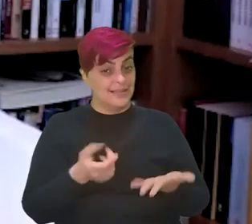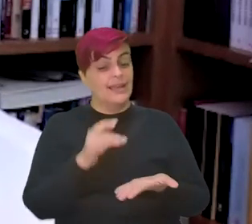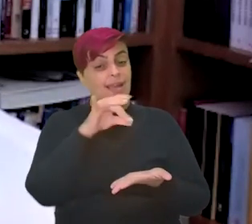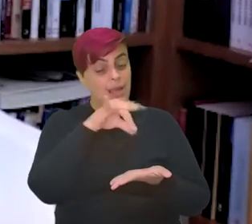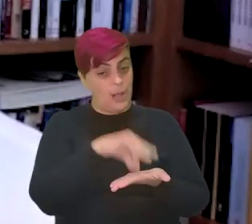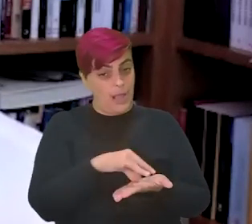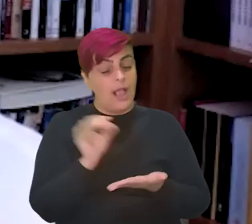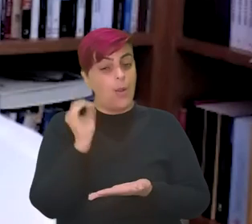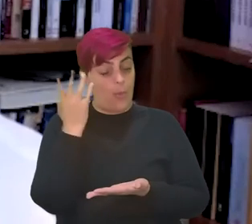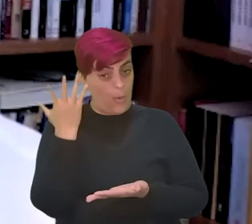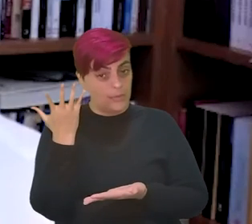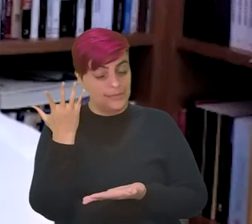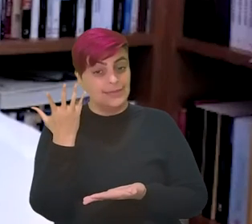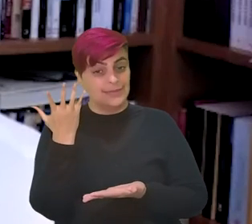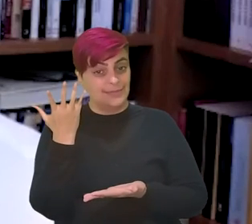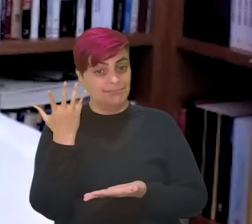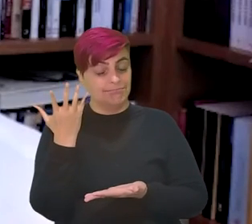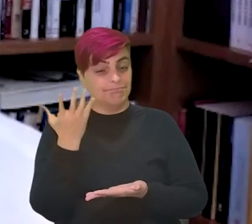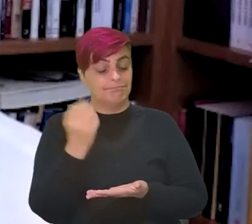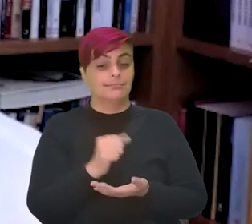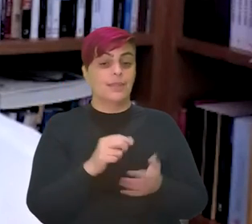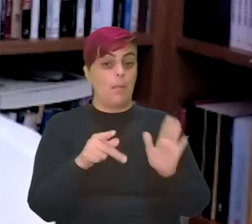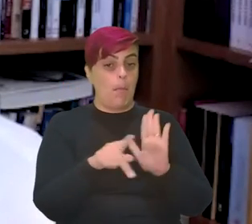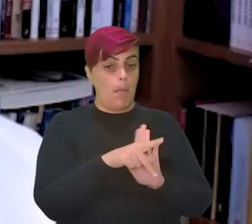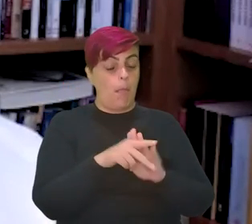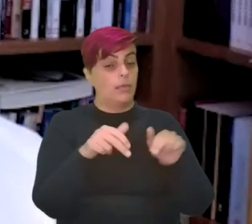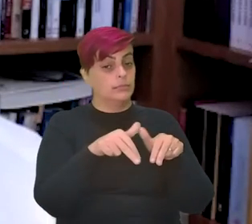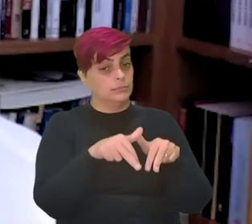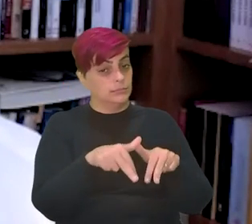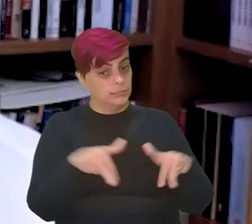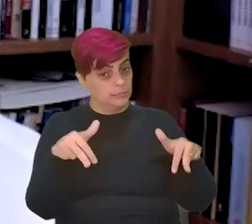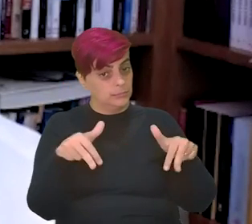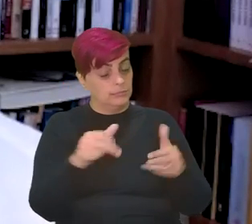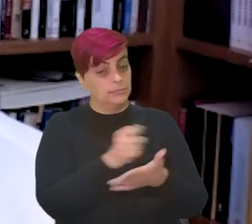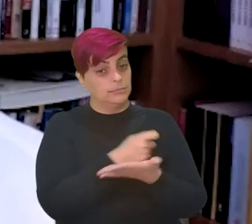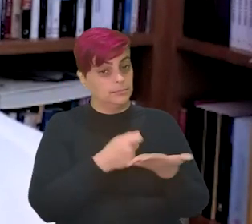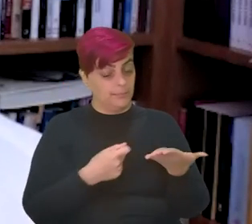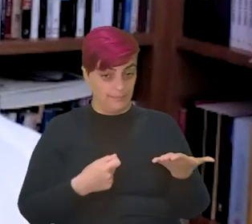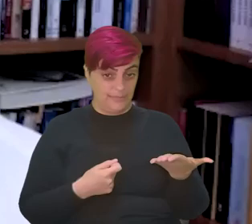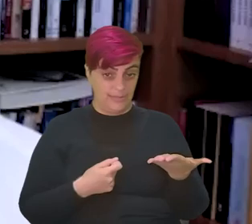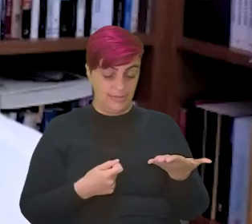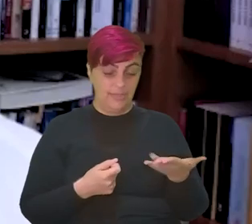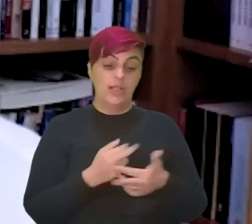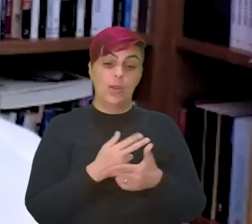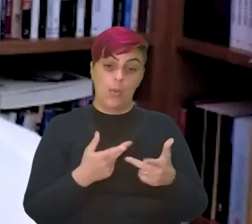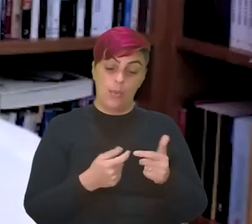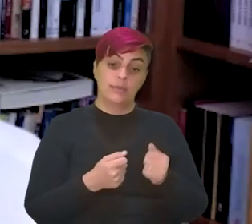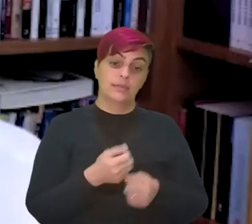fatos, né? Você está criando fatos etnográficos, né,